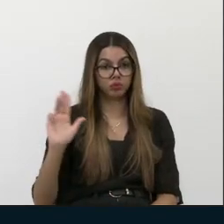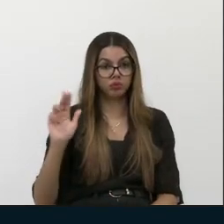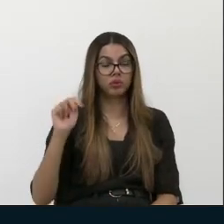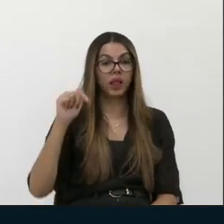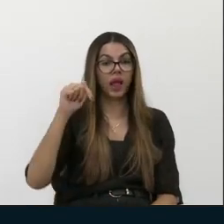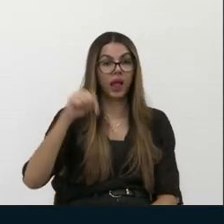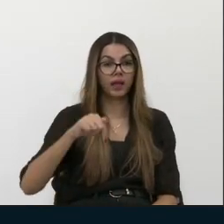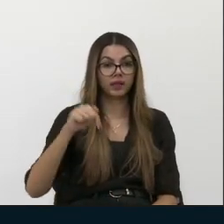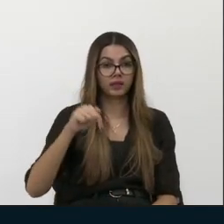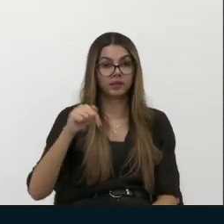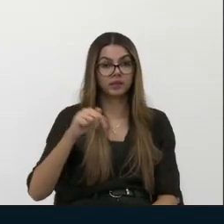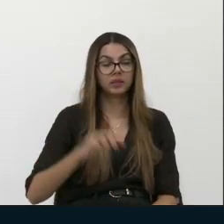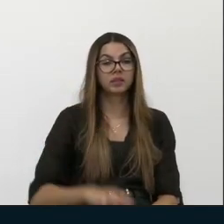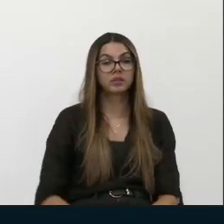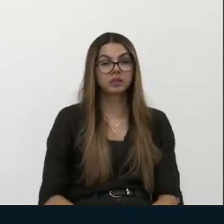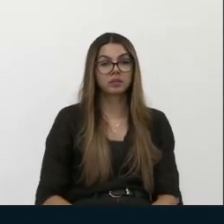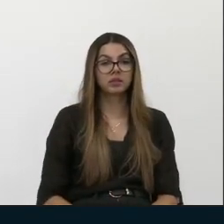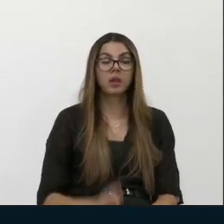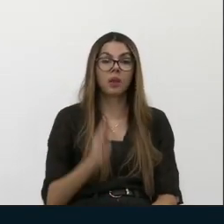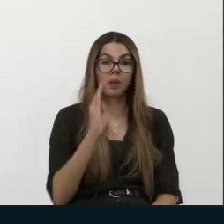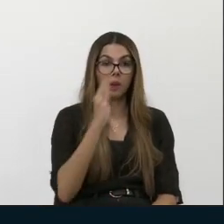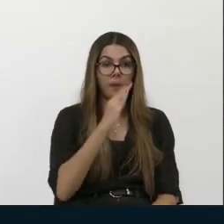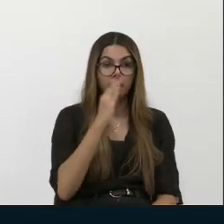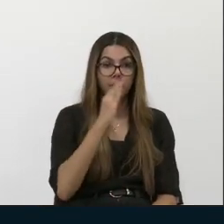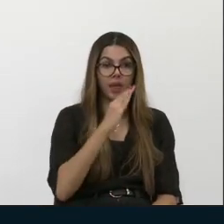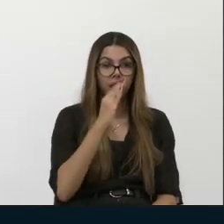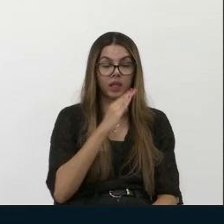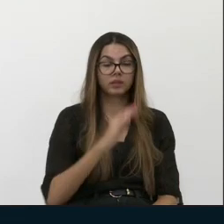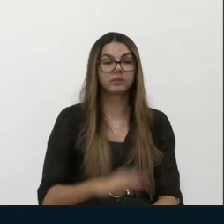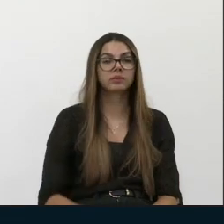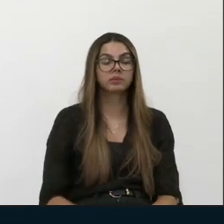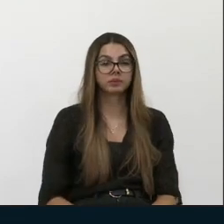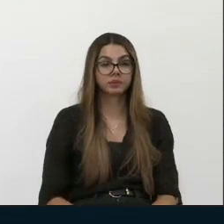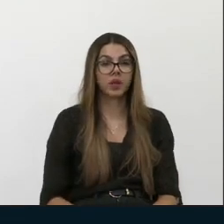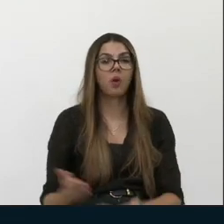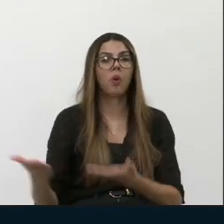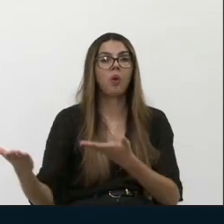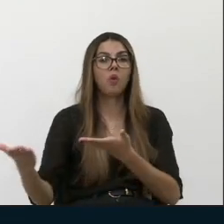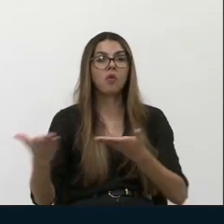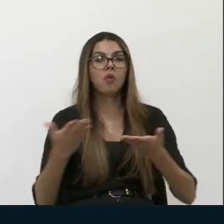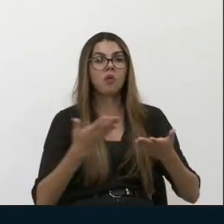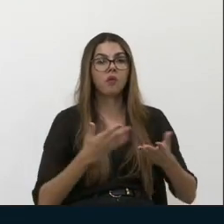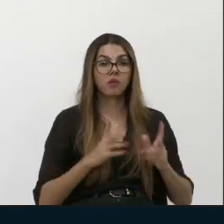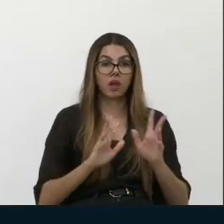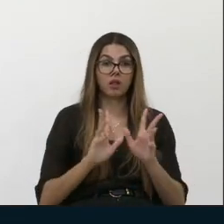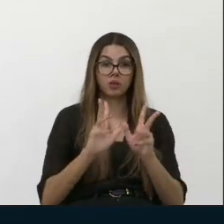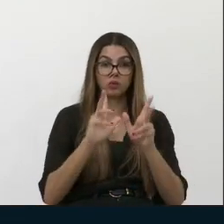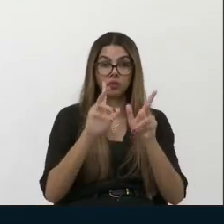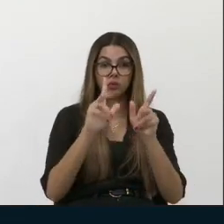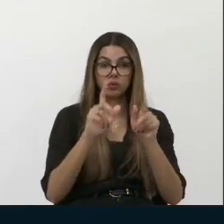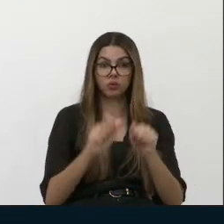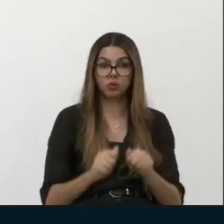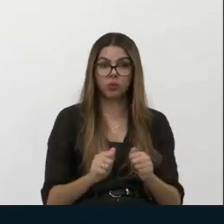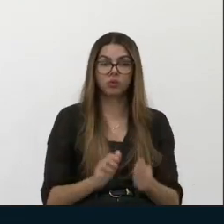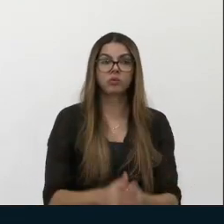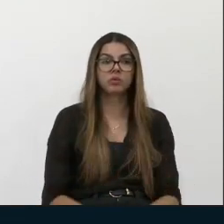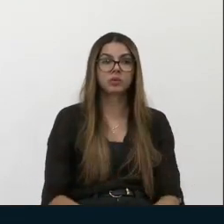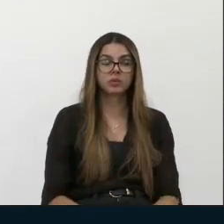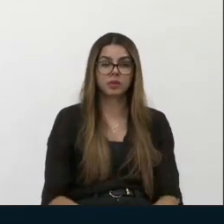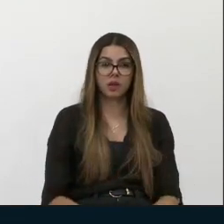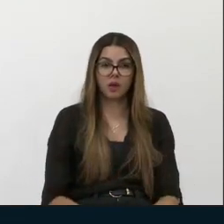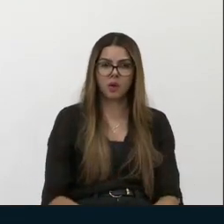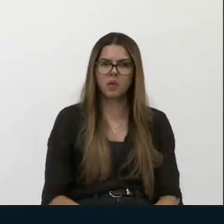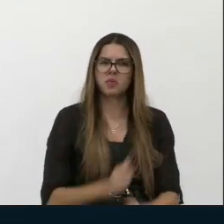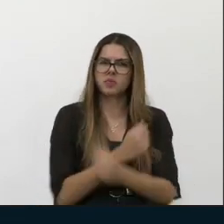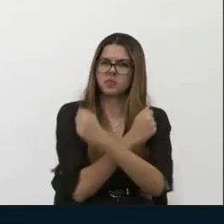entrega da obra, a inauguração, por fim, do Trevo de Bom Sucesso. Então, eu gostaria de convidar todos que nos acompanham nesse momento, que queiram passar lá, dar